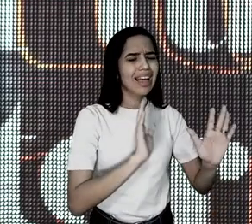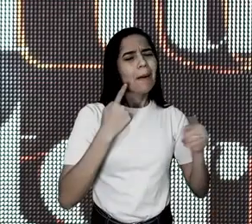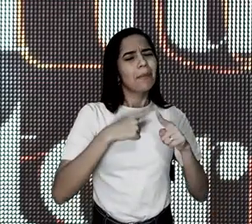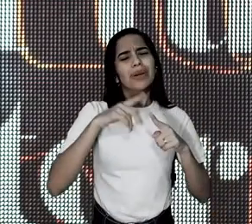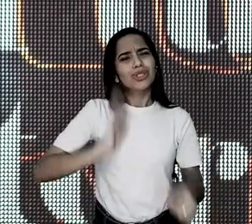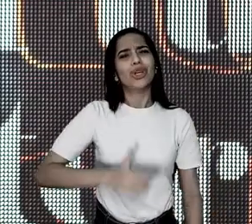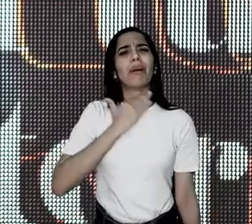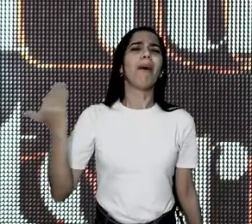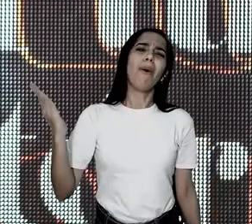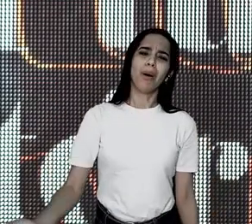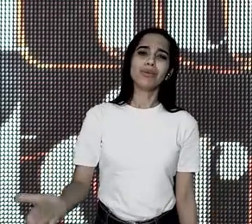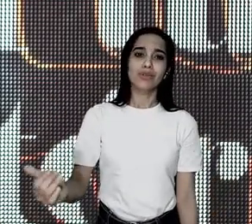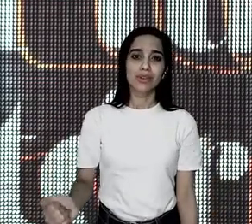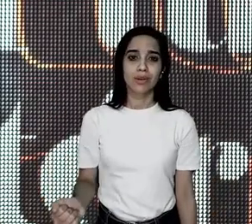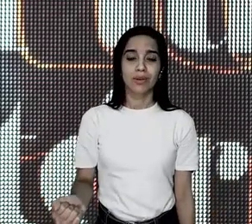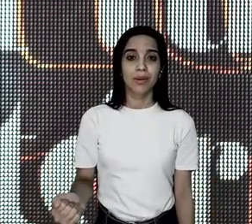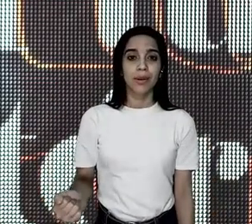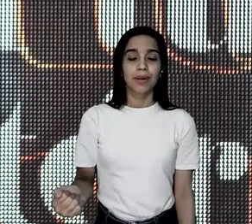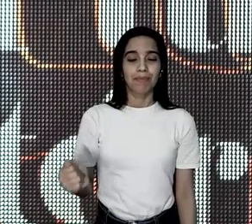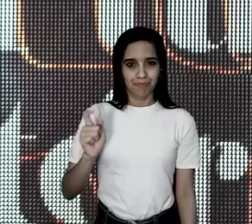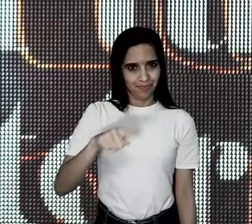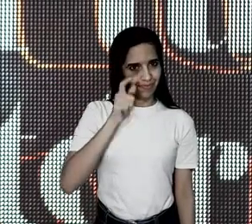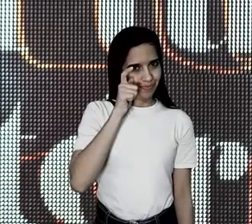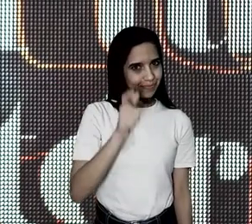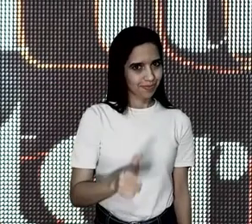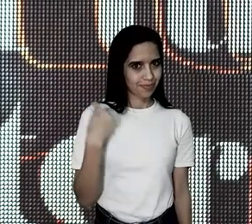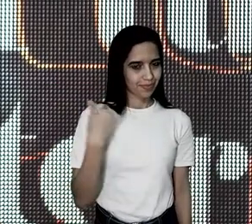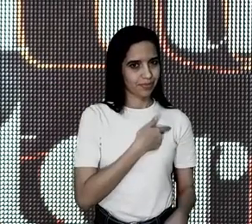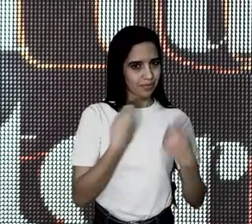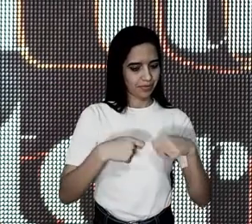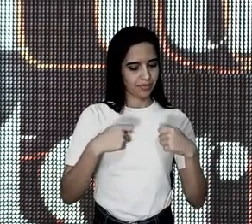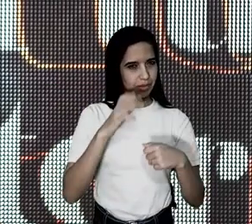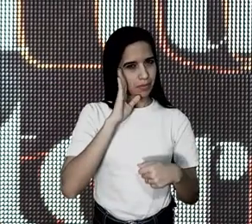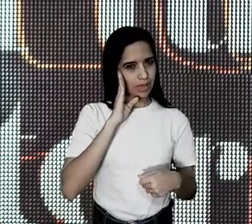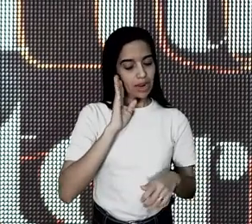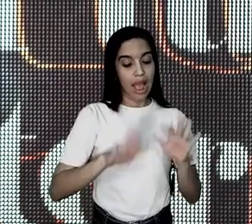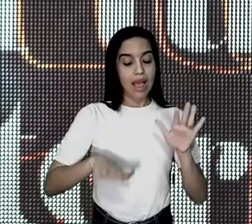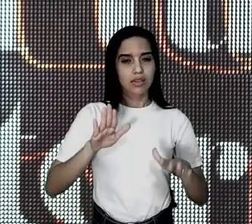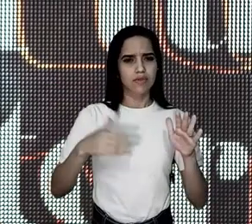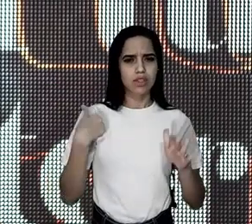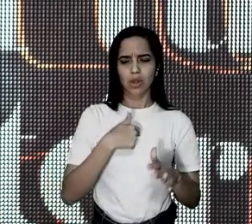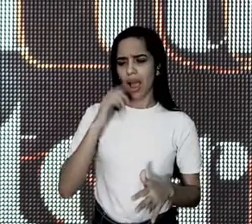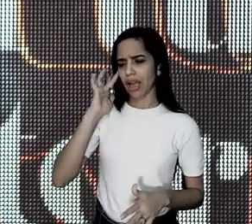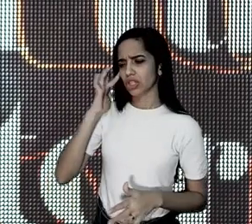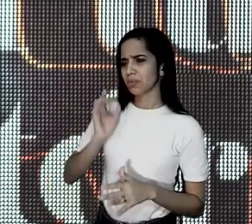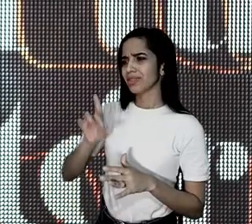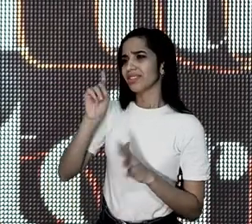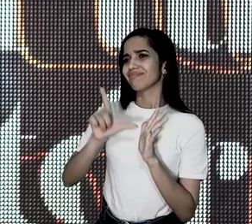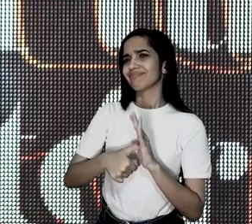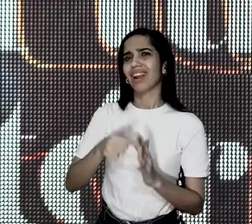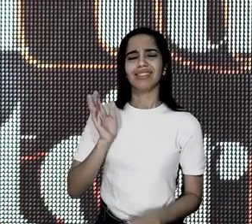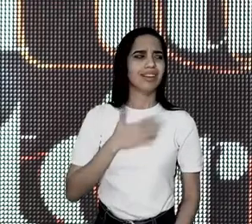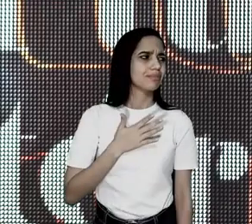menina morreu. E uma coisa interessante que a gente precisa saber, quanto muitas vezes a gente acha que Deus está atrasado